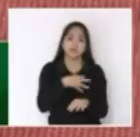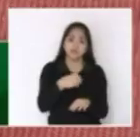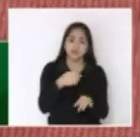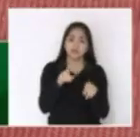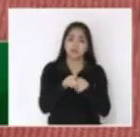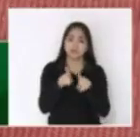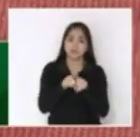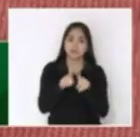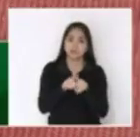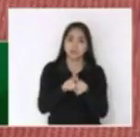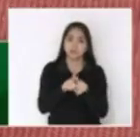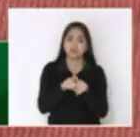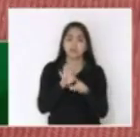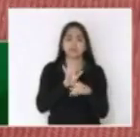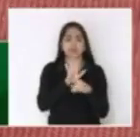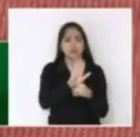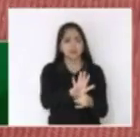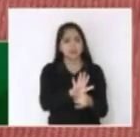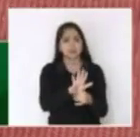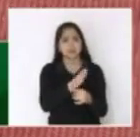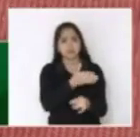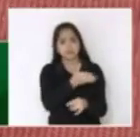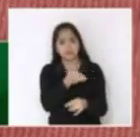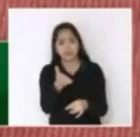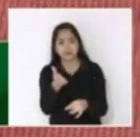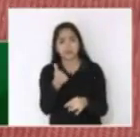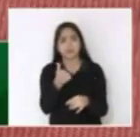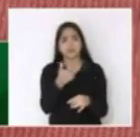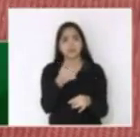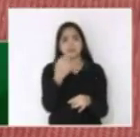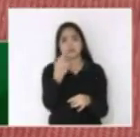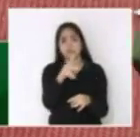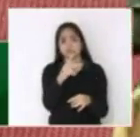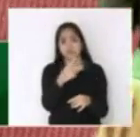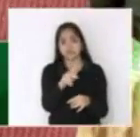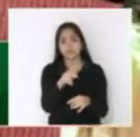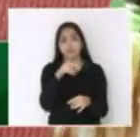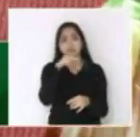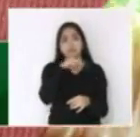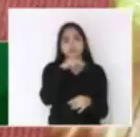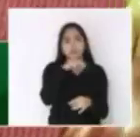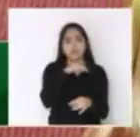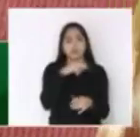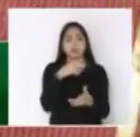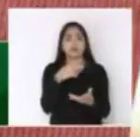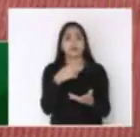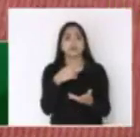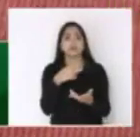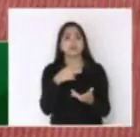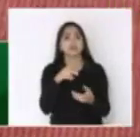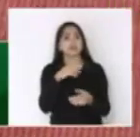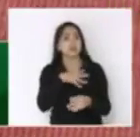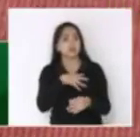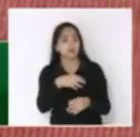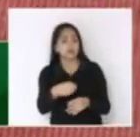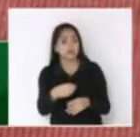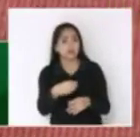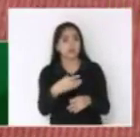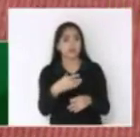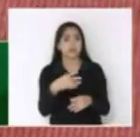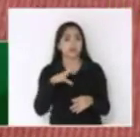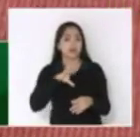de vocês, aos bisnetos de vocês e aos filhos de vocês amarem a tradição. Isso é muito bonito.